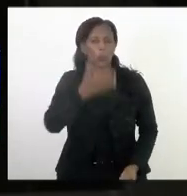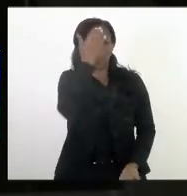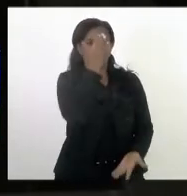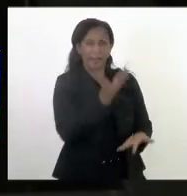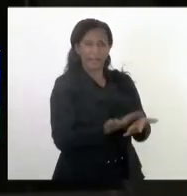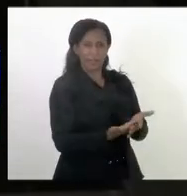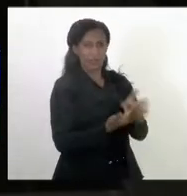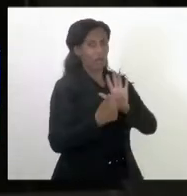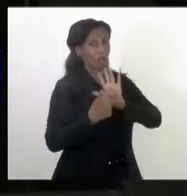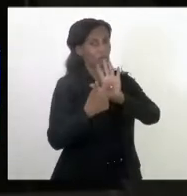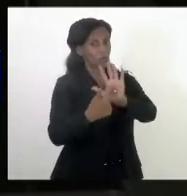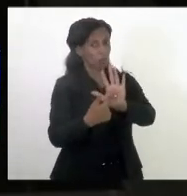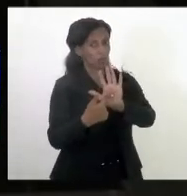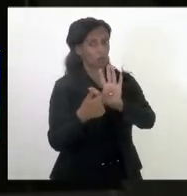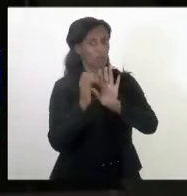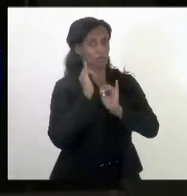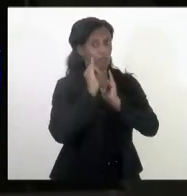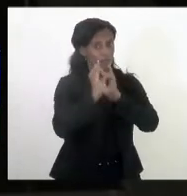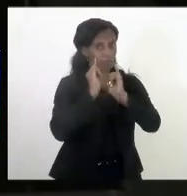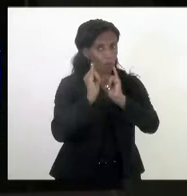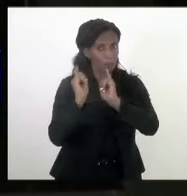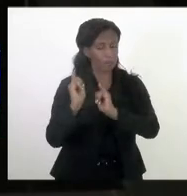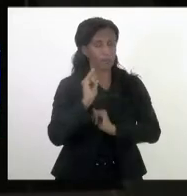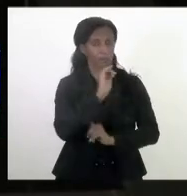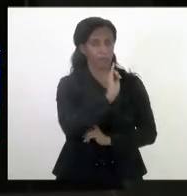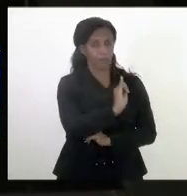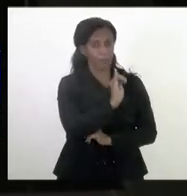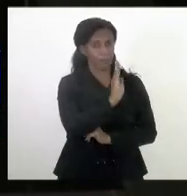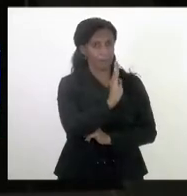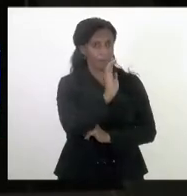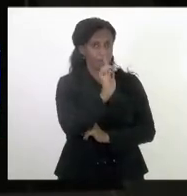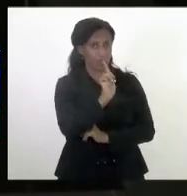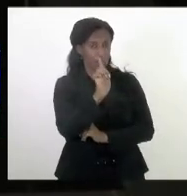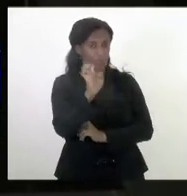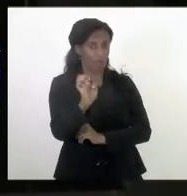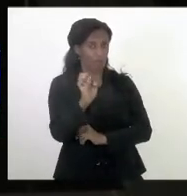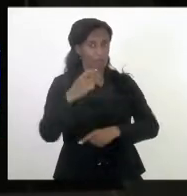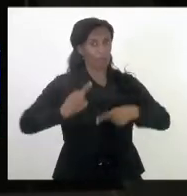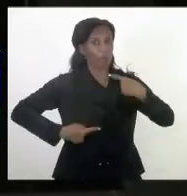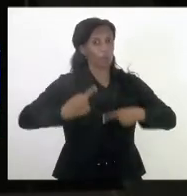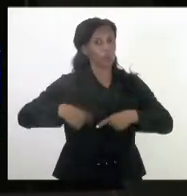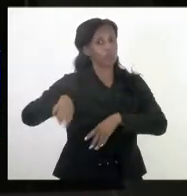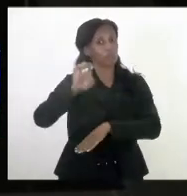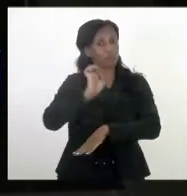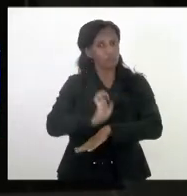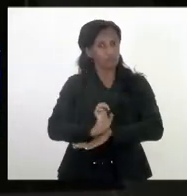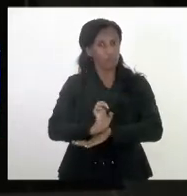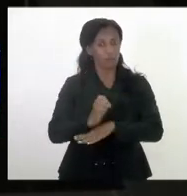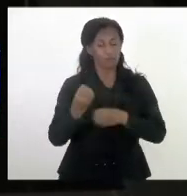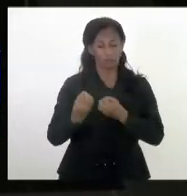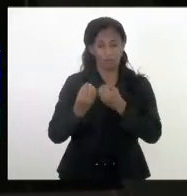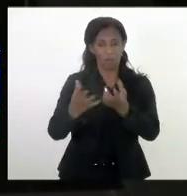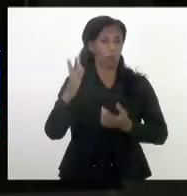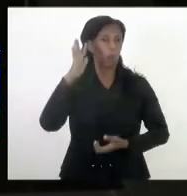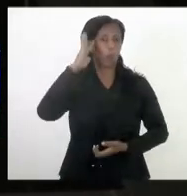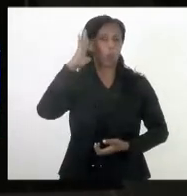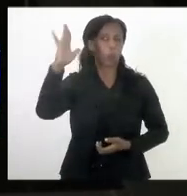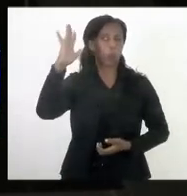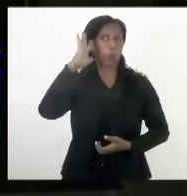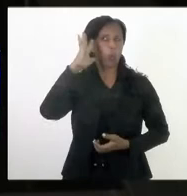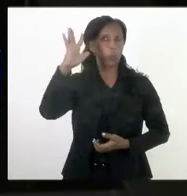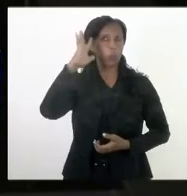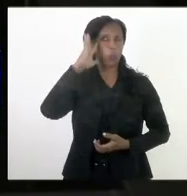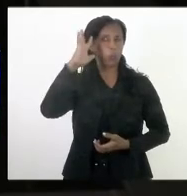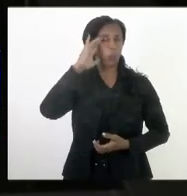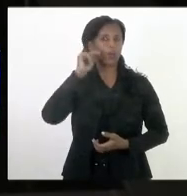dados apresentados pelo IBGE, o IBGE é uma política de Estado que garantiu a reflexão